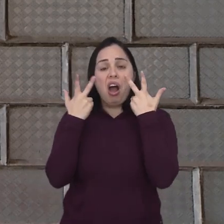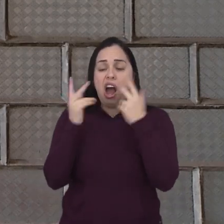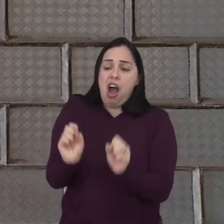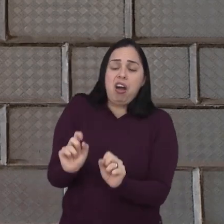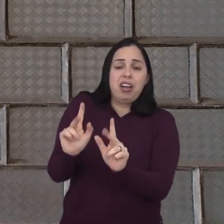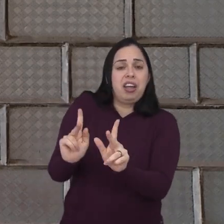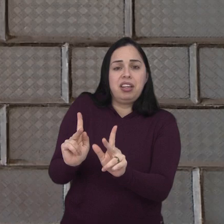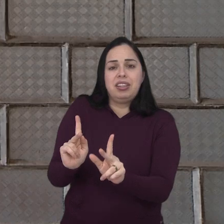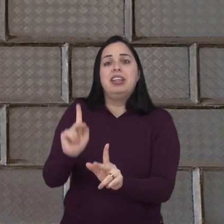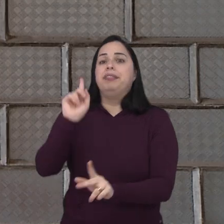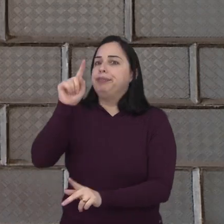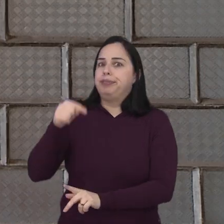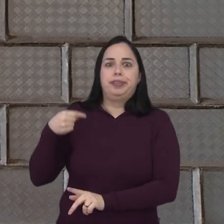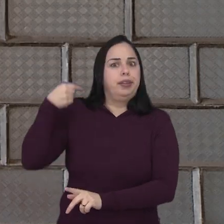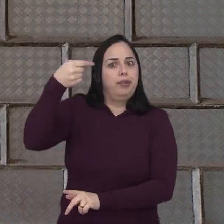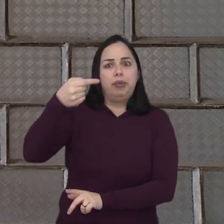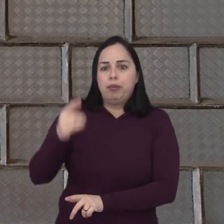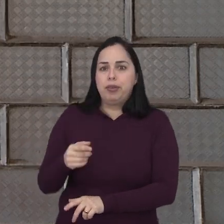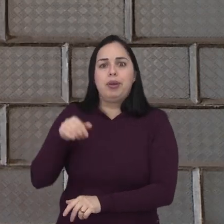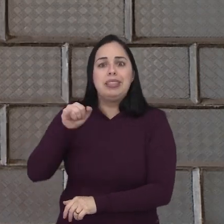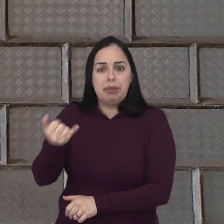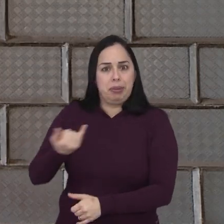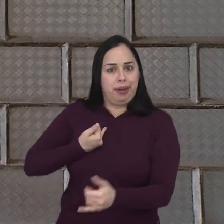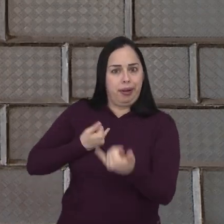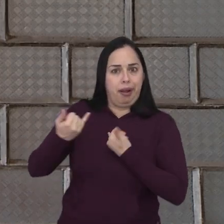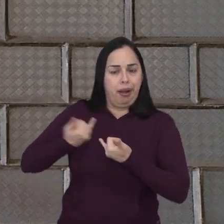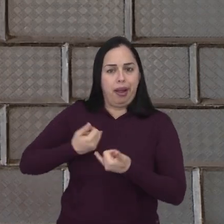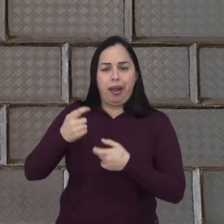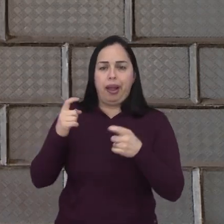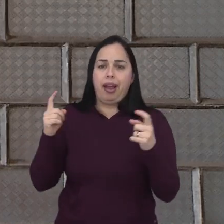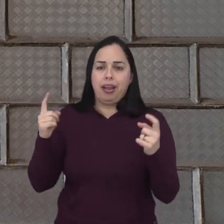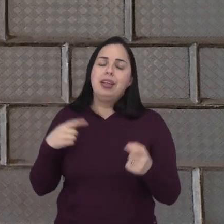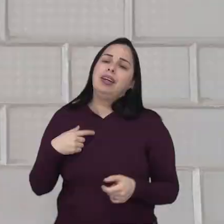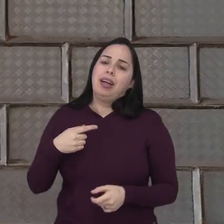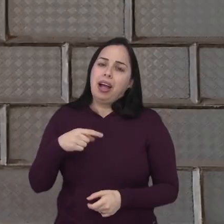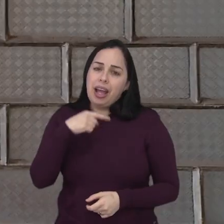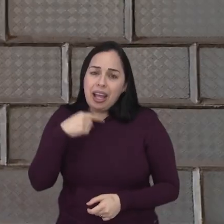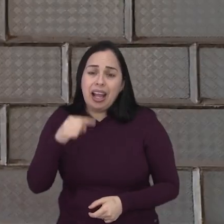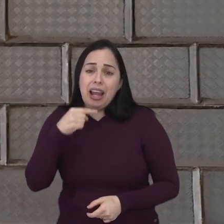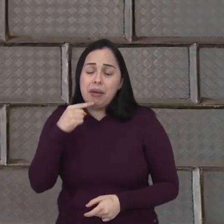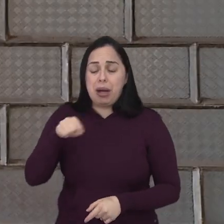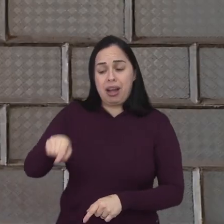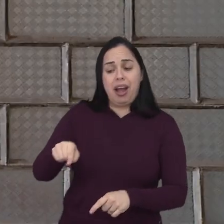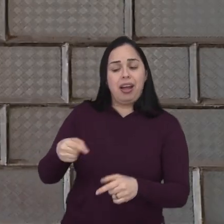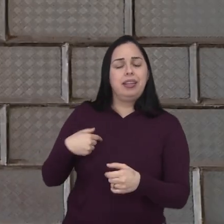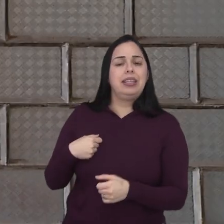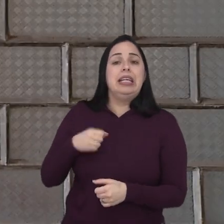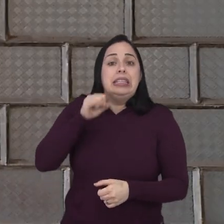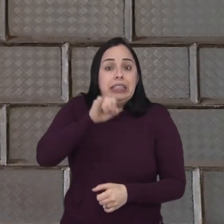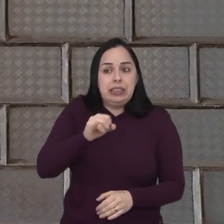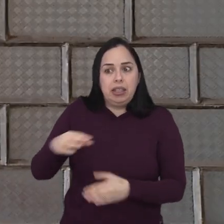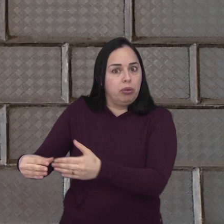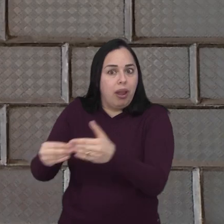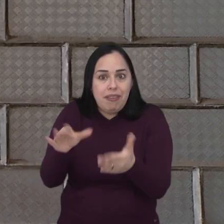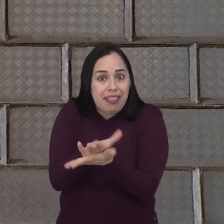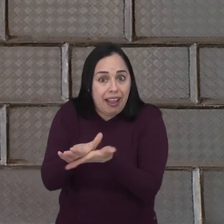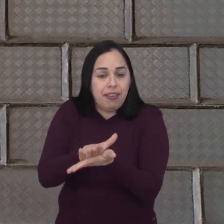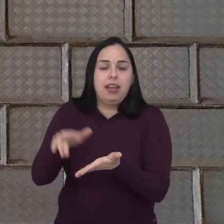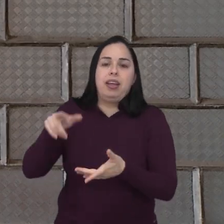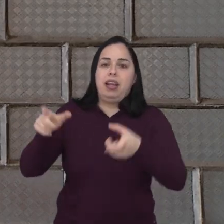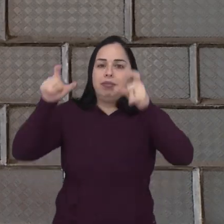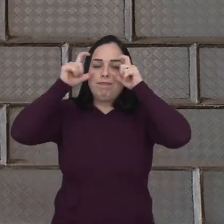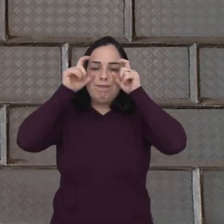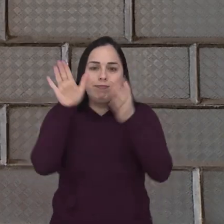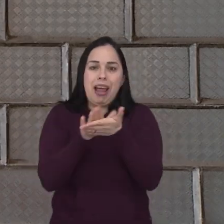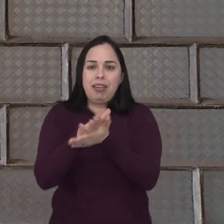iniciando a alfabetização, para mim estava tudo certo, eu só ia levar novamente se um dia ele reclamasse. Se não fosse isso, hoje, de repente, ele não estaria nem